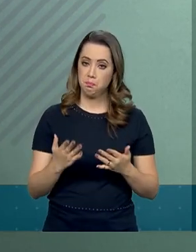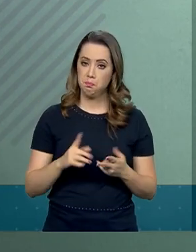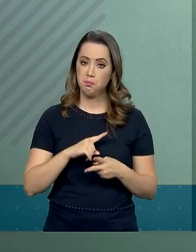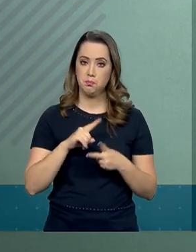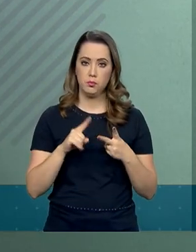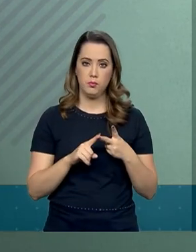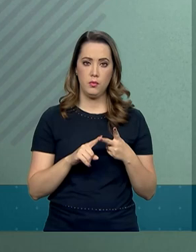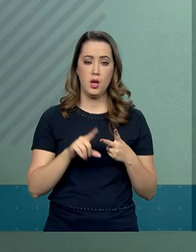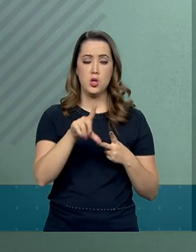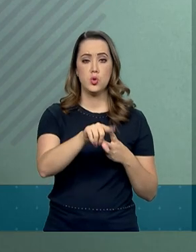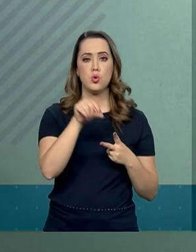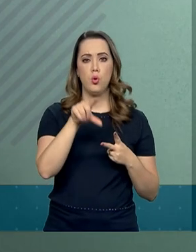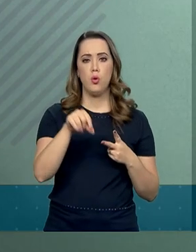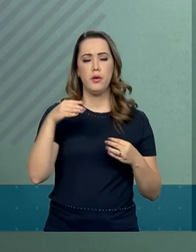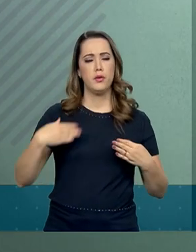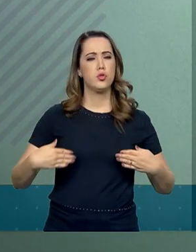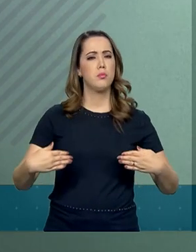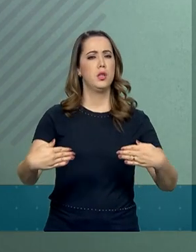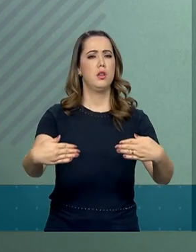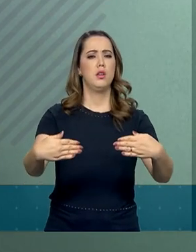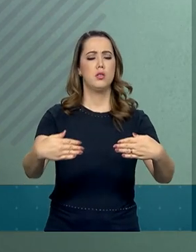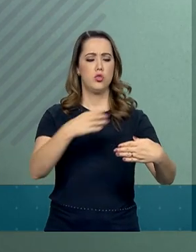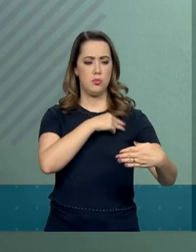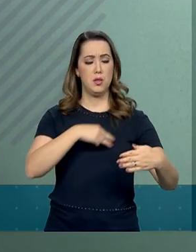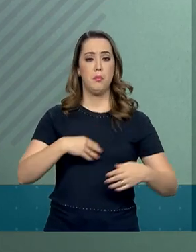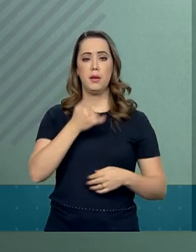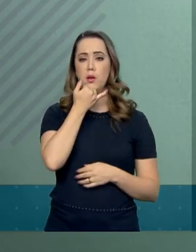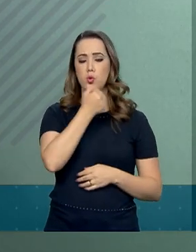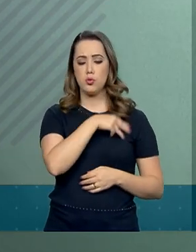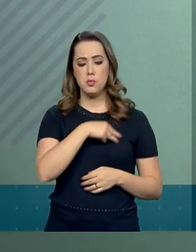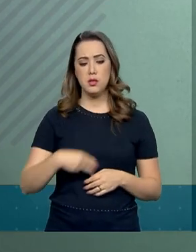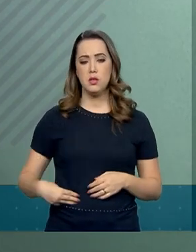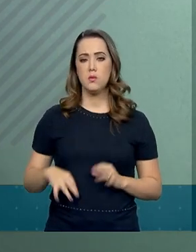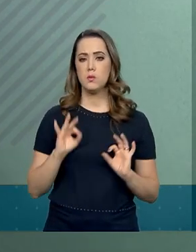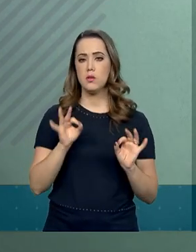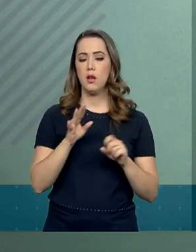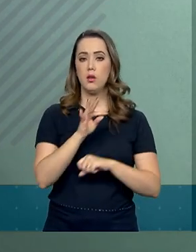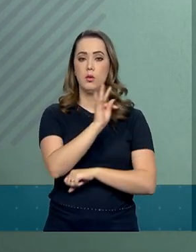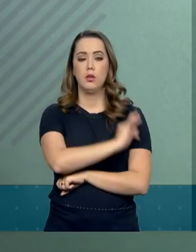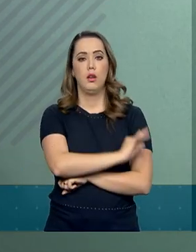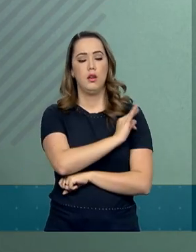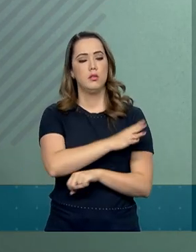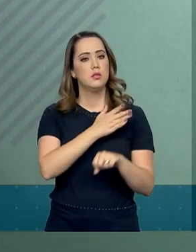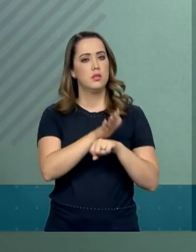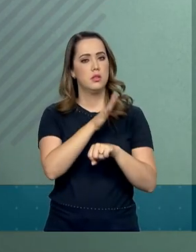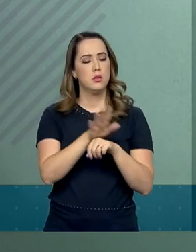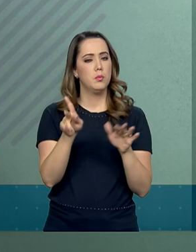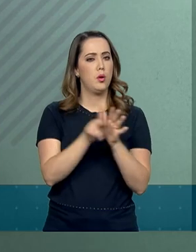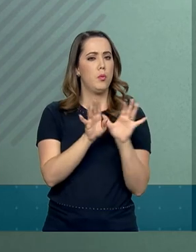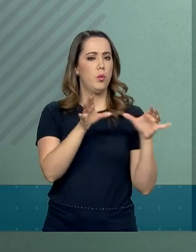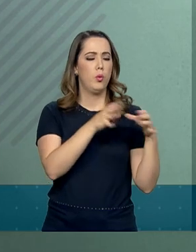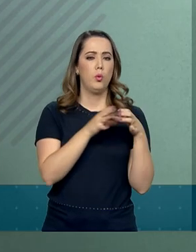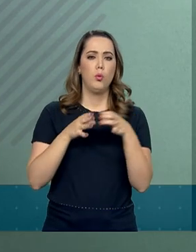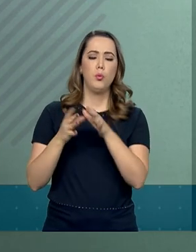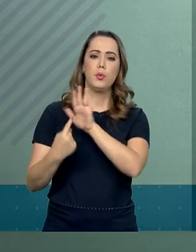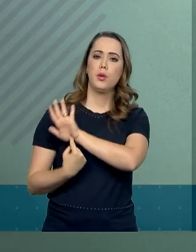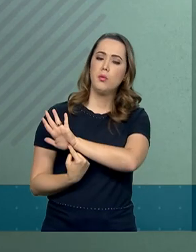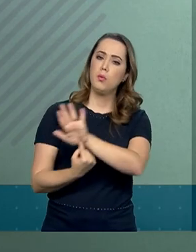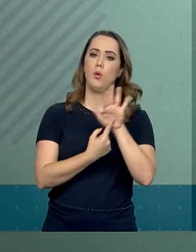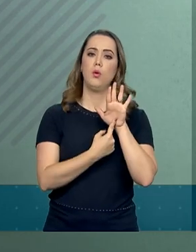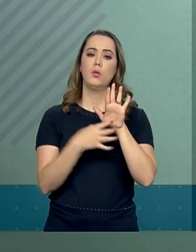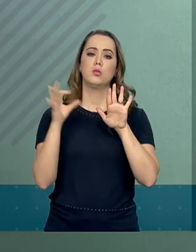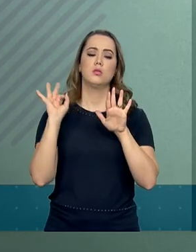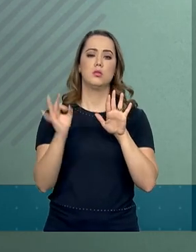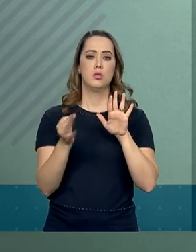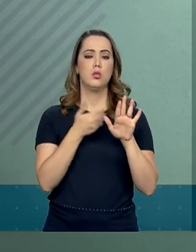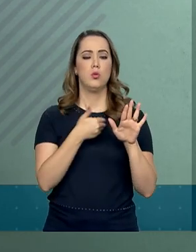seleção de ministros extremamente técnicos capacitados dentro das suas respectivas áreas e que vem demonstrando o acerto do